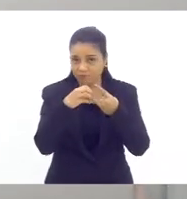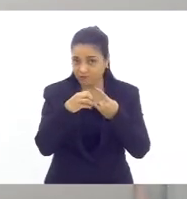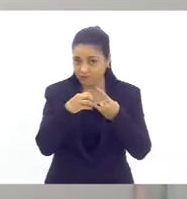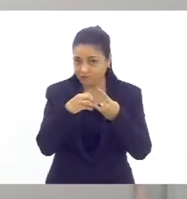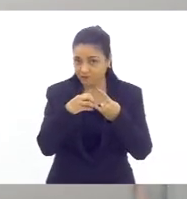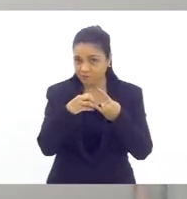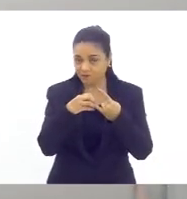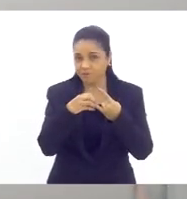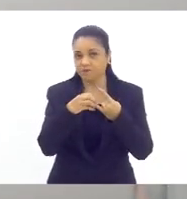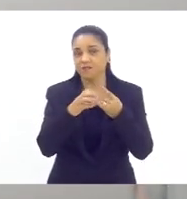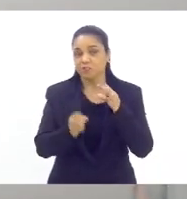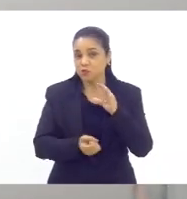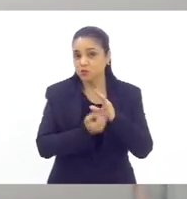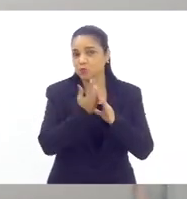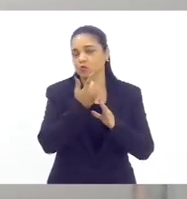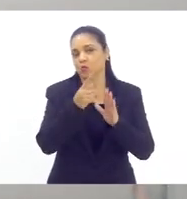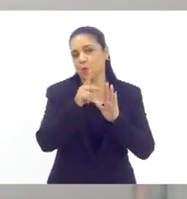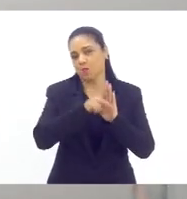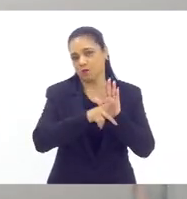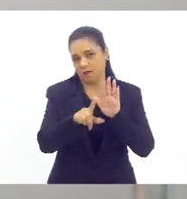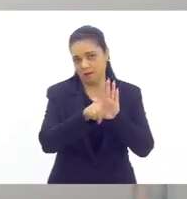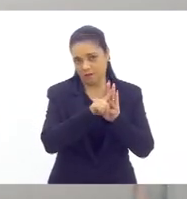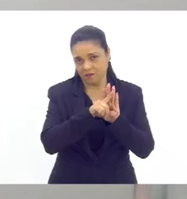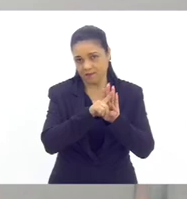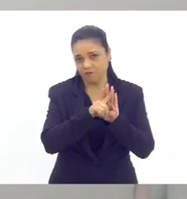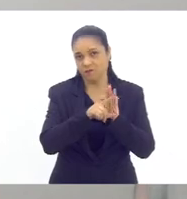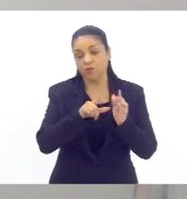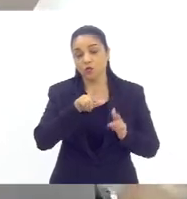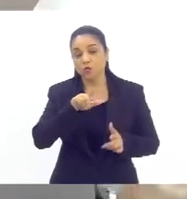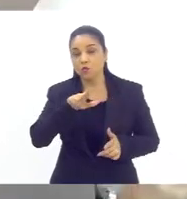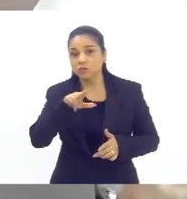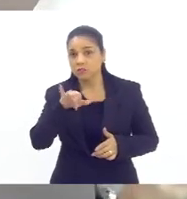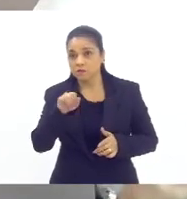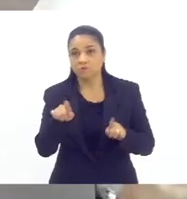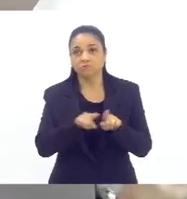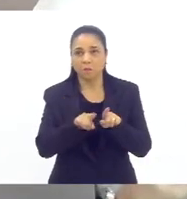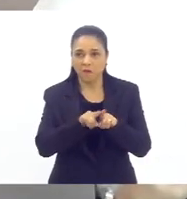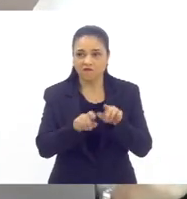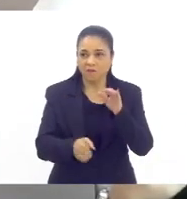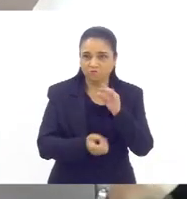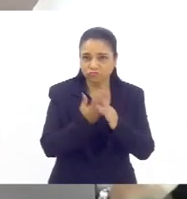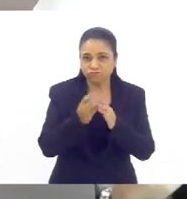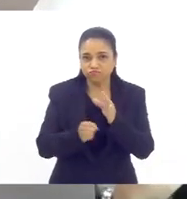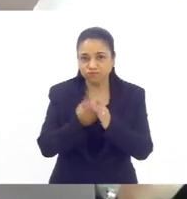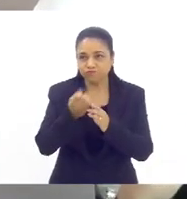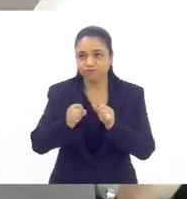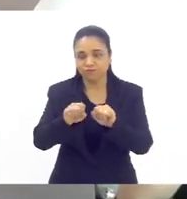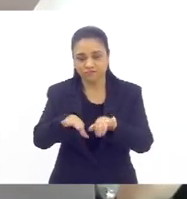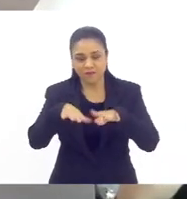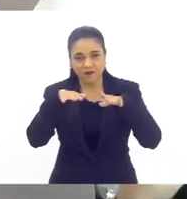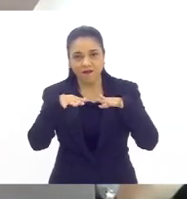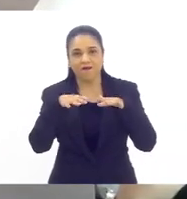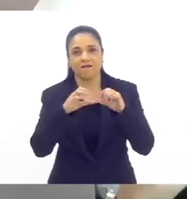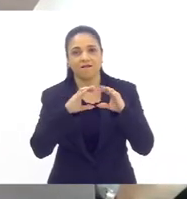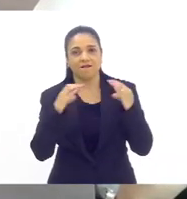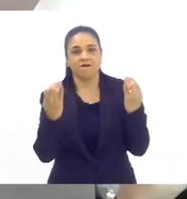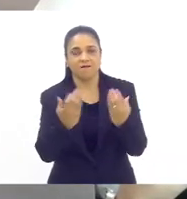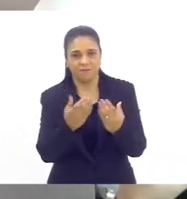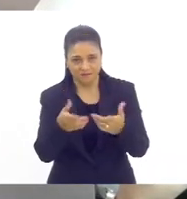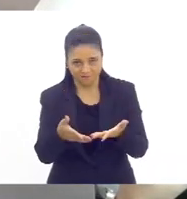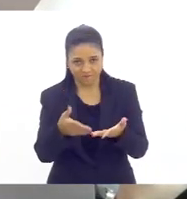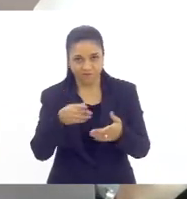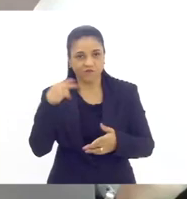para Luciana vai fazer as mesmas leis e outras mais na Câmara de Vereadores a gente tem uma dobradinha antiga aqui depois